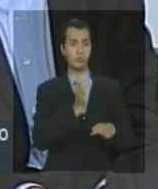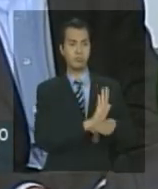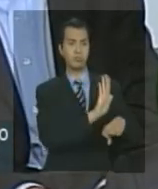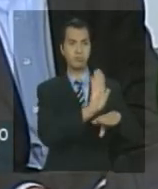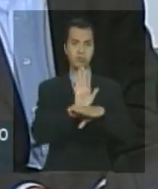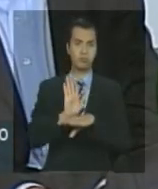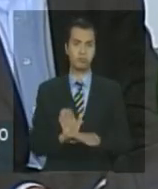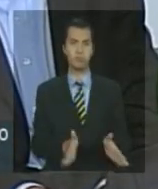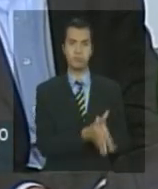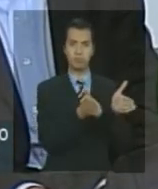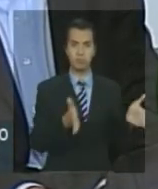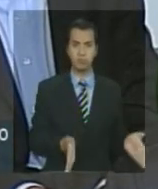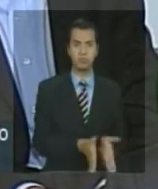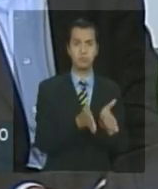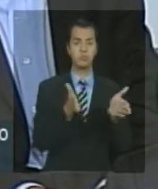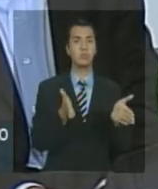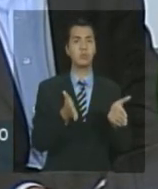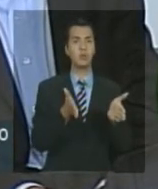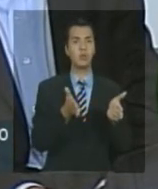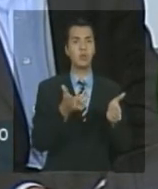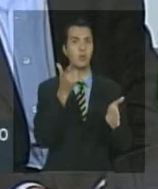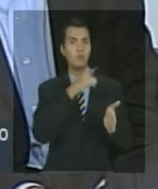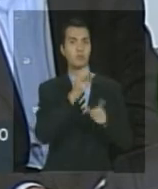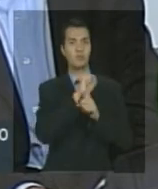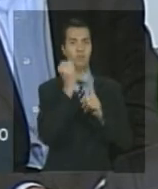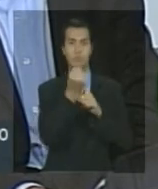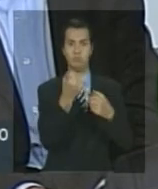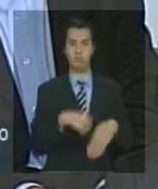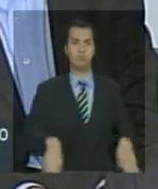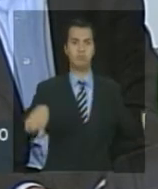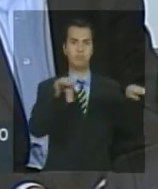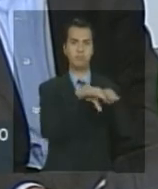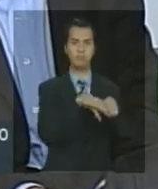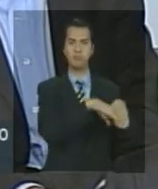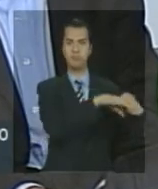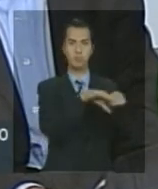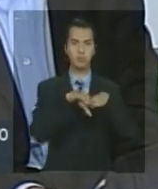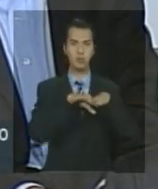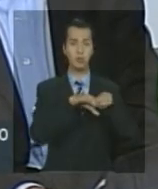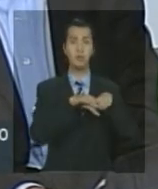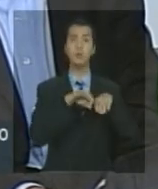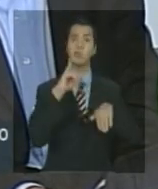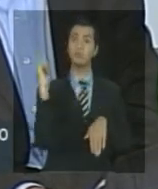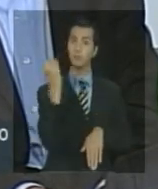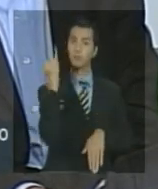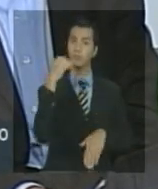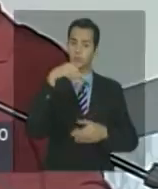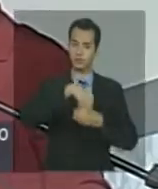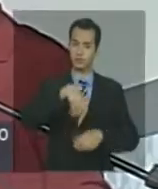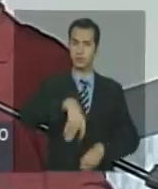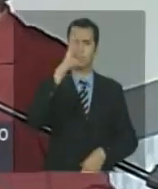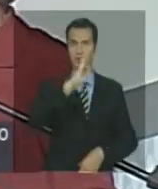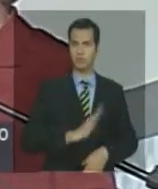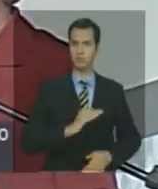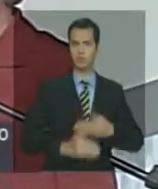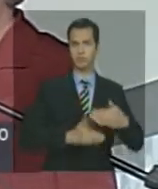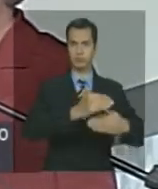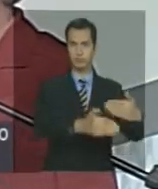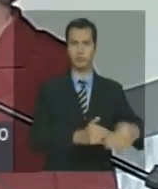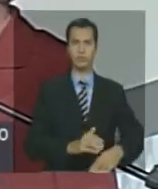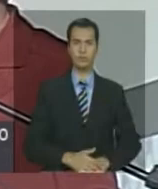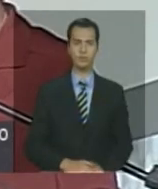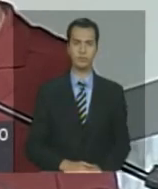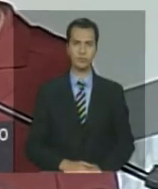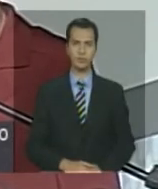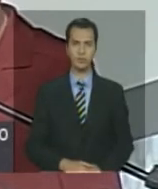social no processo de crescimento do nosso país. No passado, sempre se dizia que